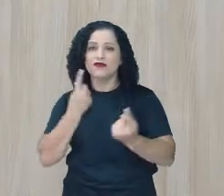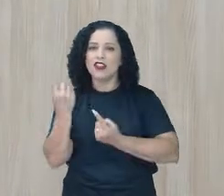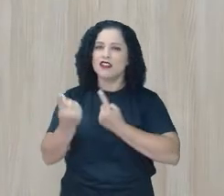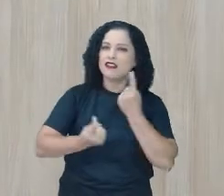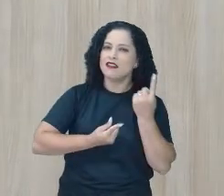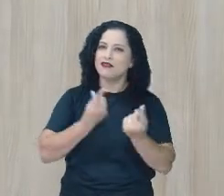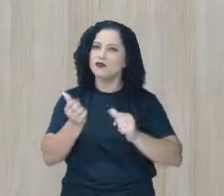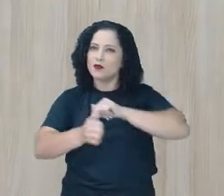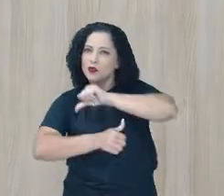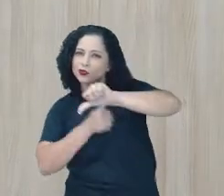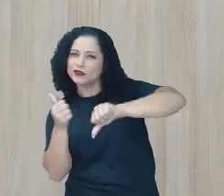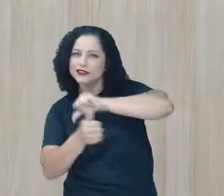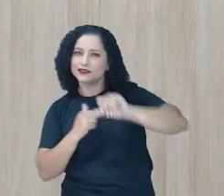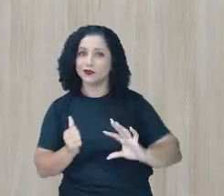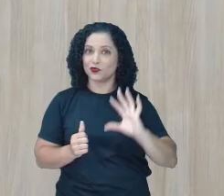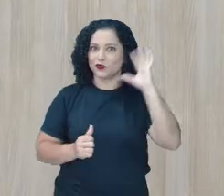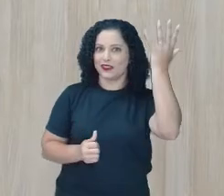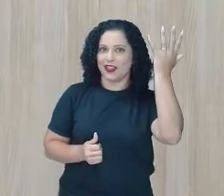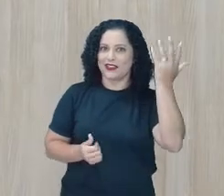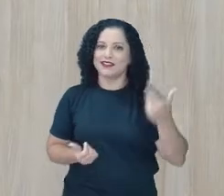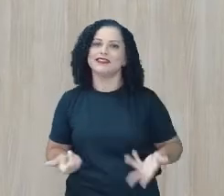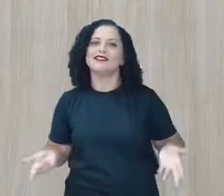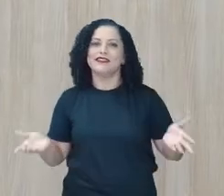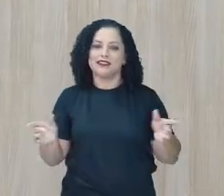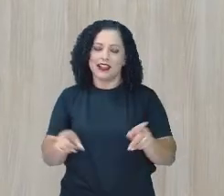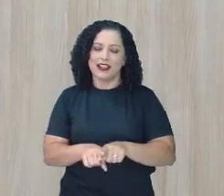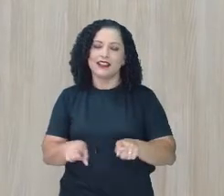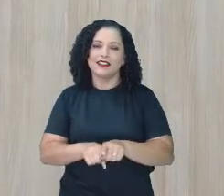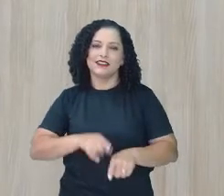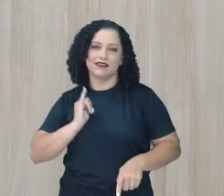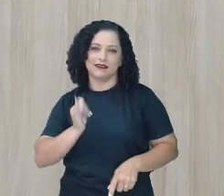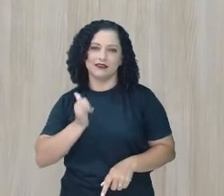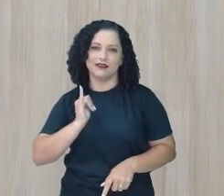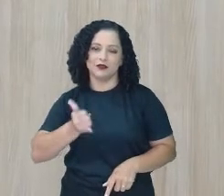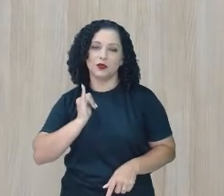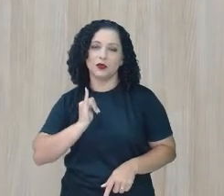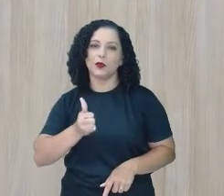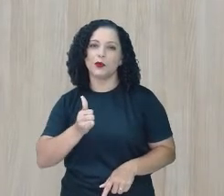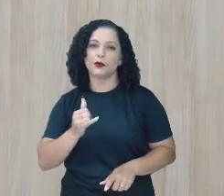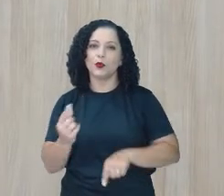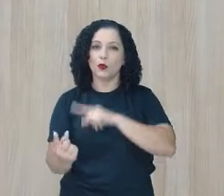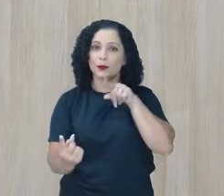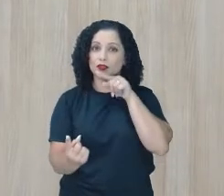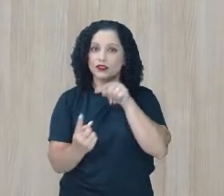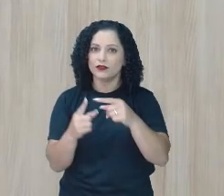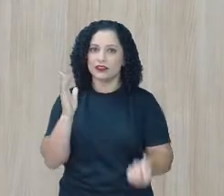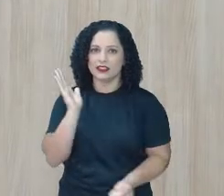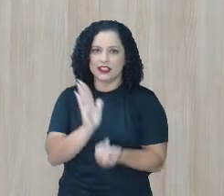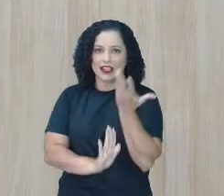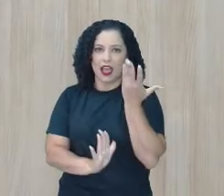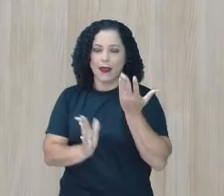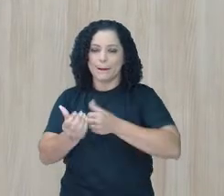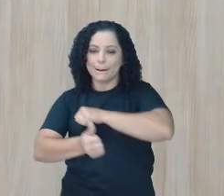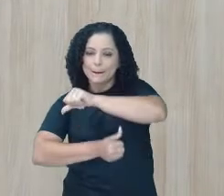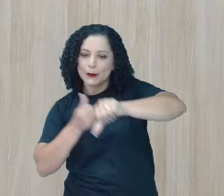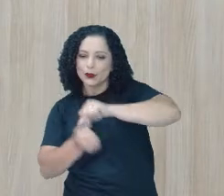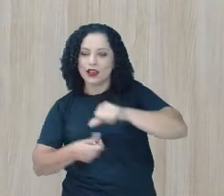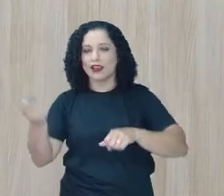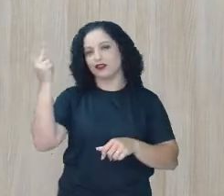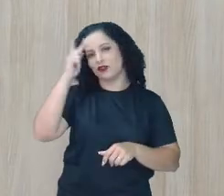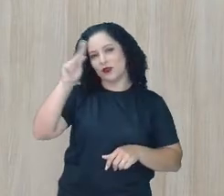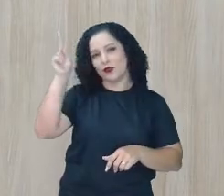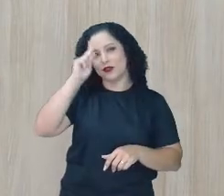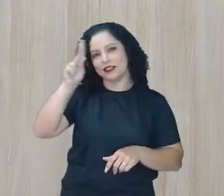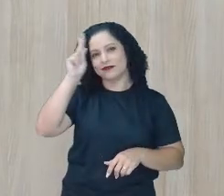algumas alterações são feitas aí pelo autor, pelo narrador, na tentativa de criar e moldar a história para melhor se